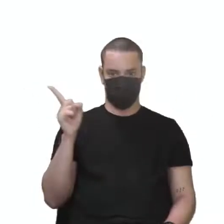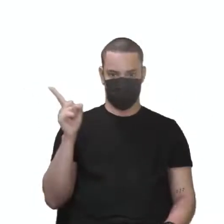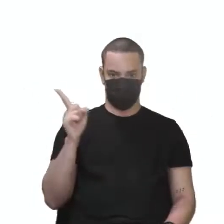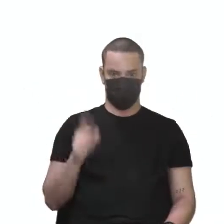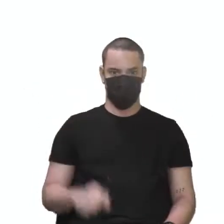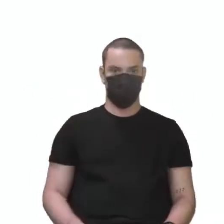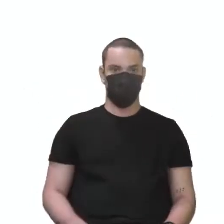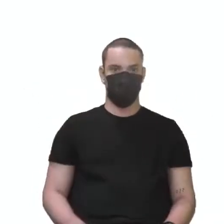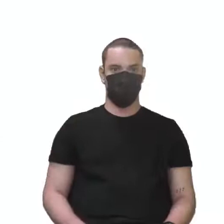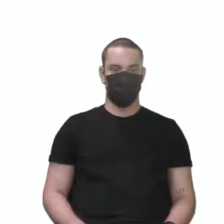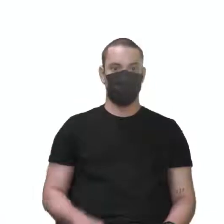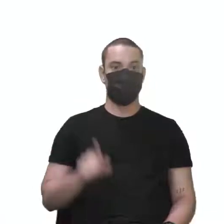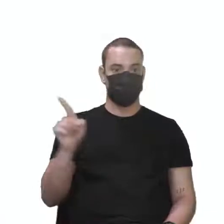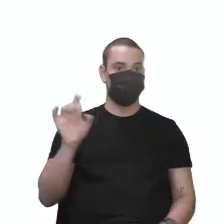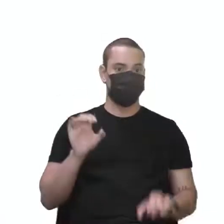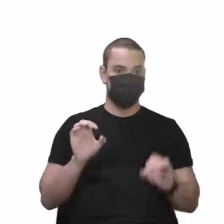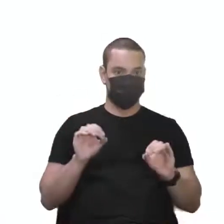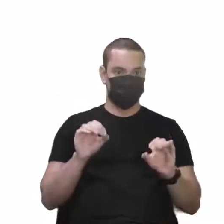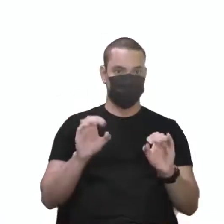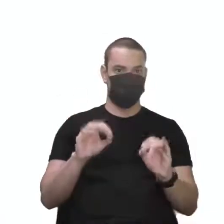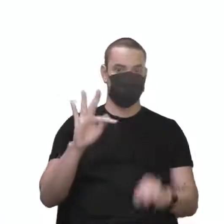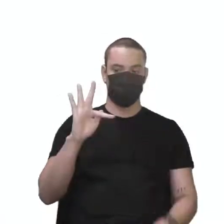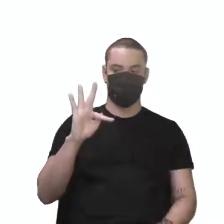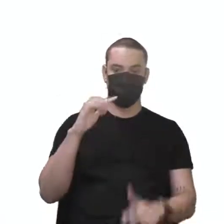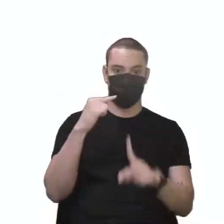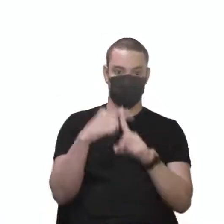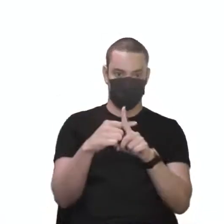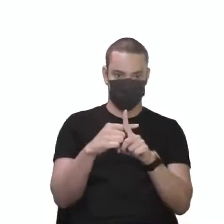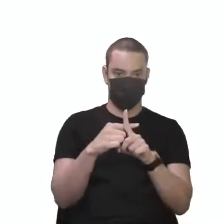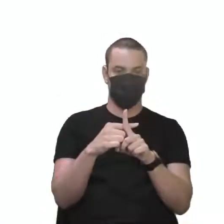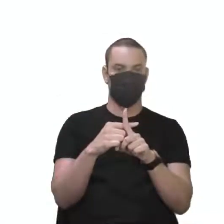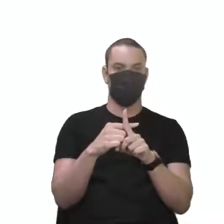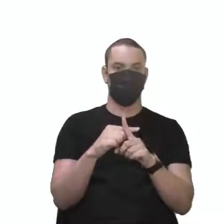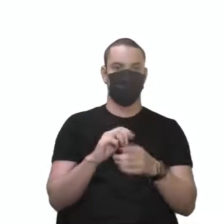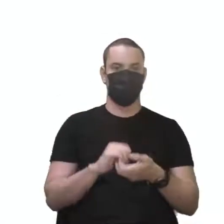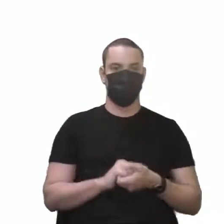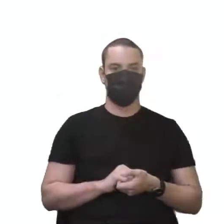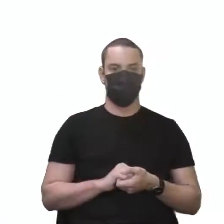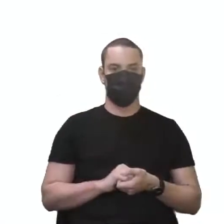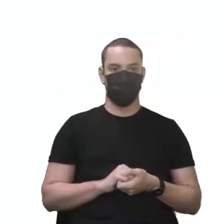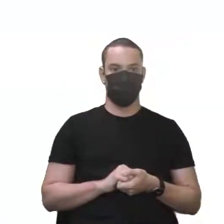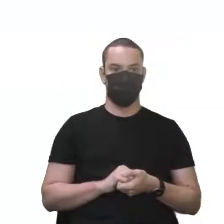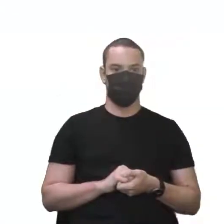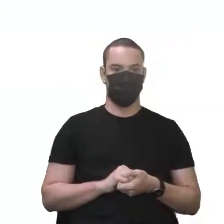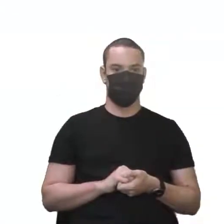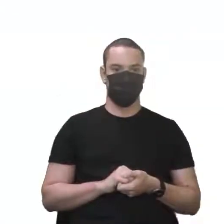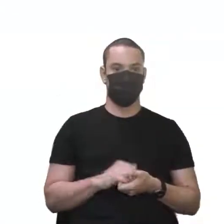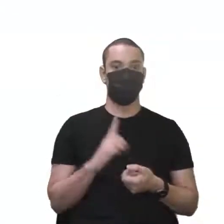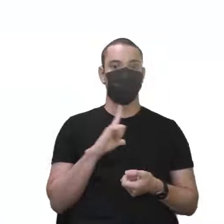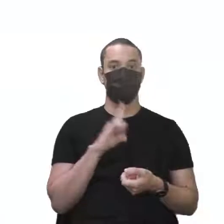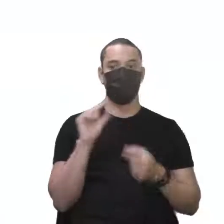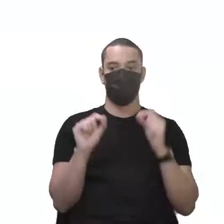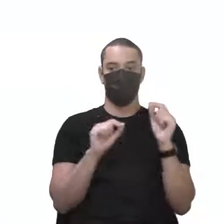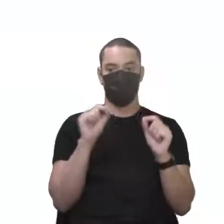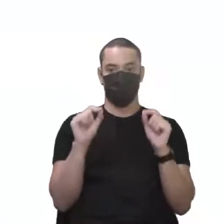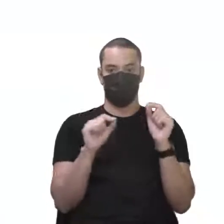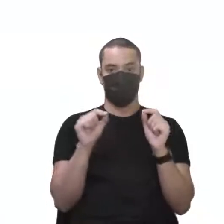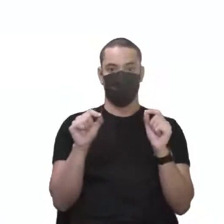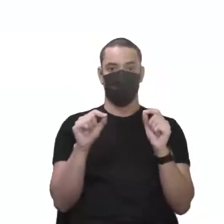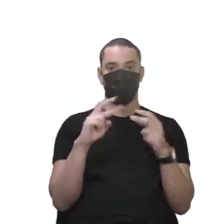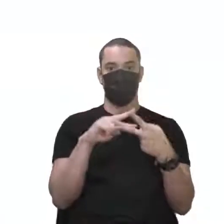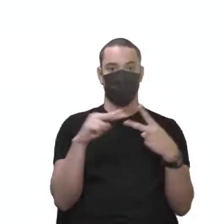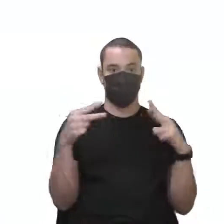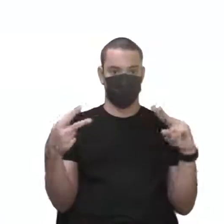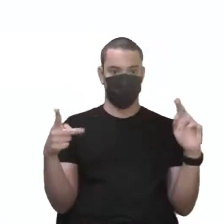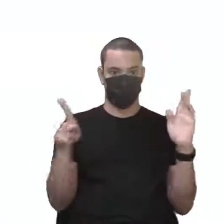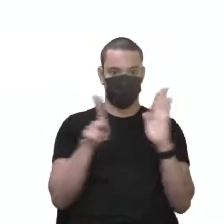galera. Essa bactéria F+, tá aqui, gente. A bactéria F+, ela tem tanto o